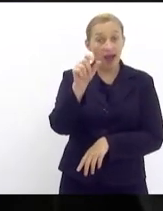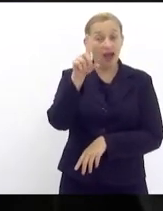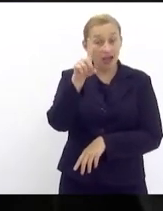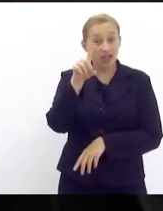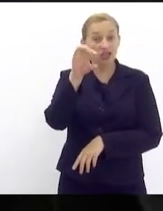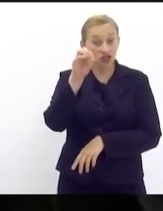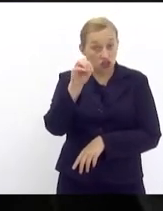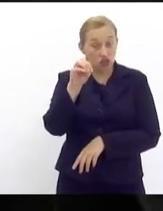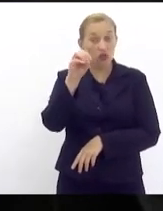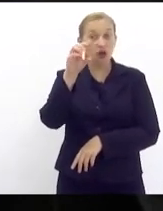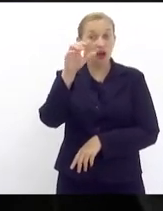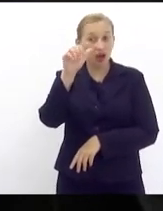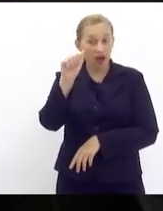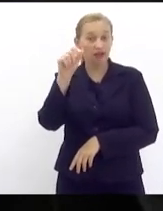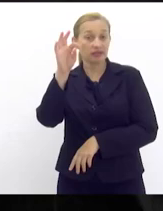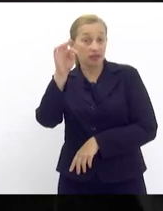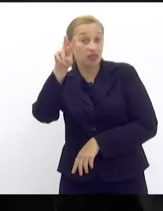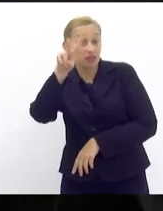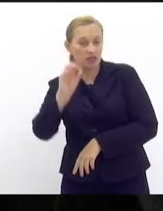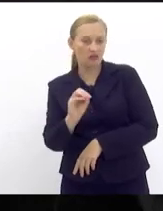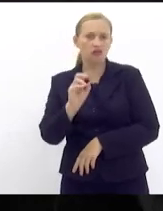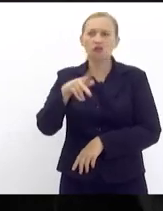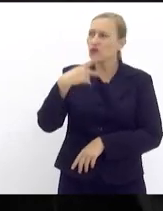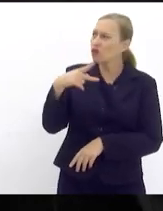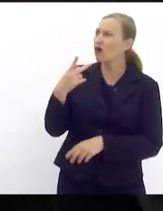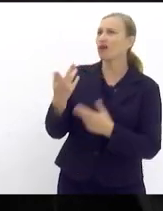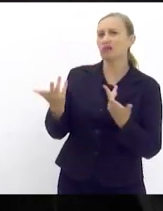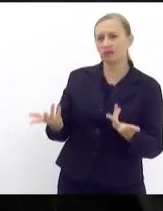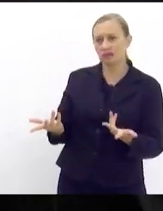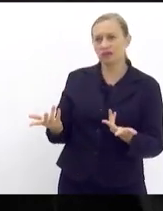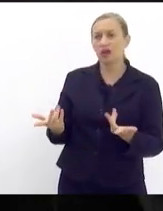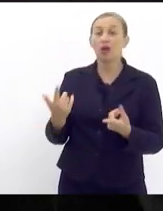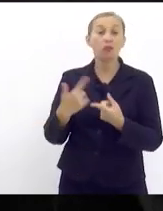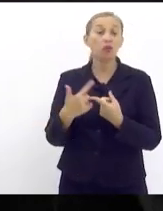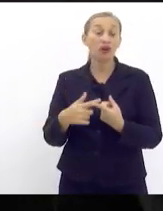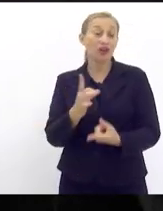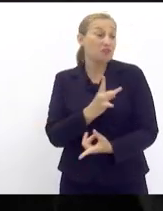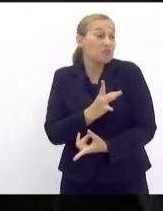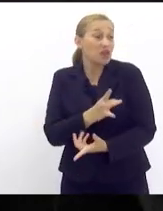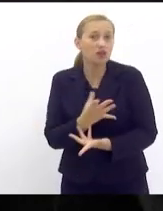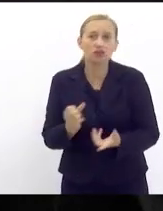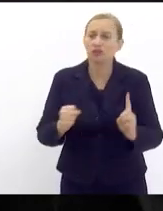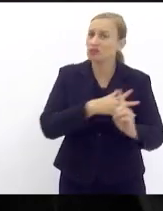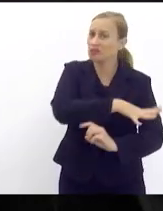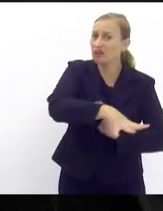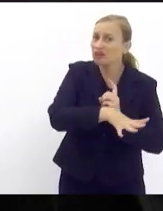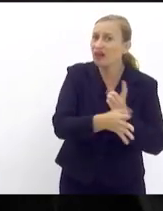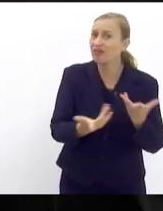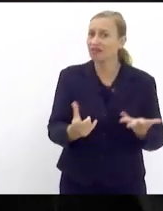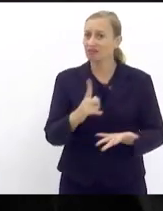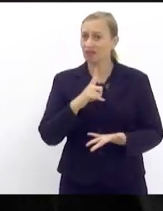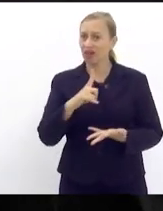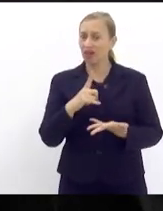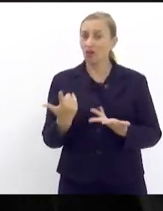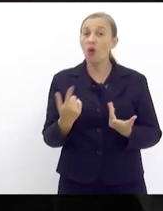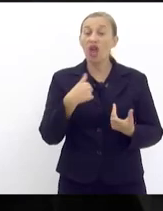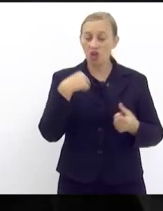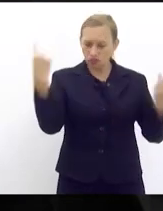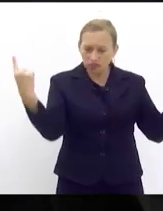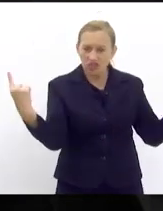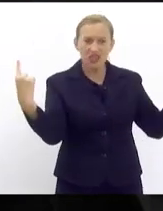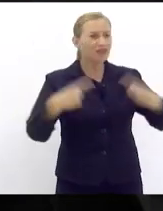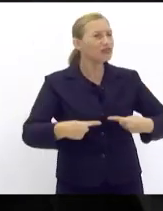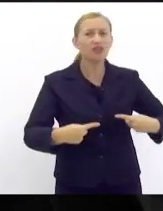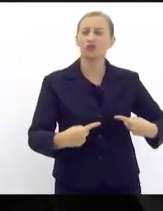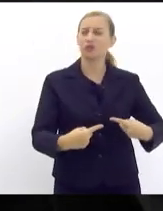essas questões porque a gente vive a sociedade do Medo eu desafio